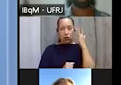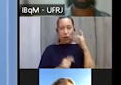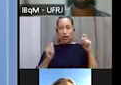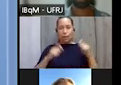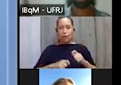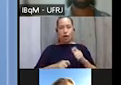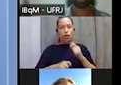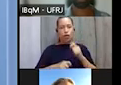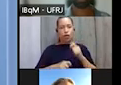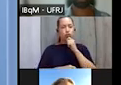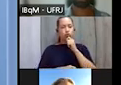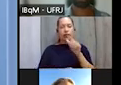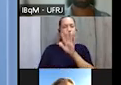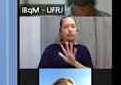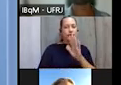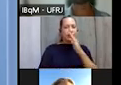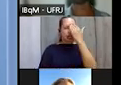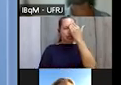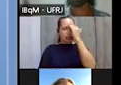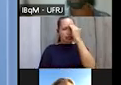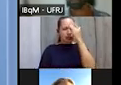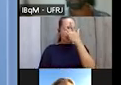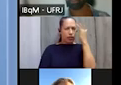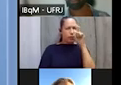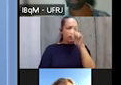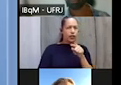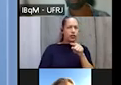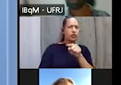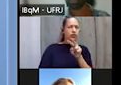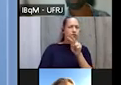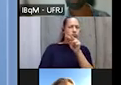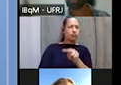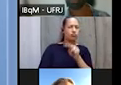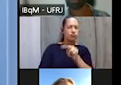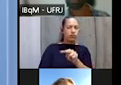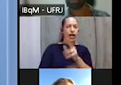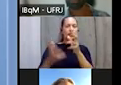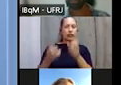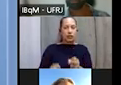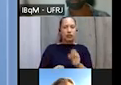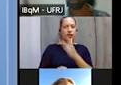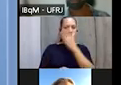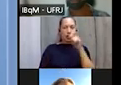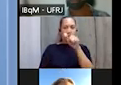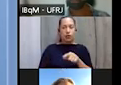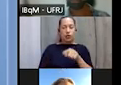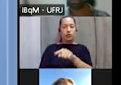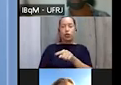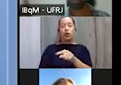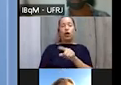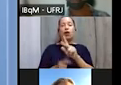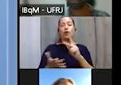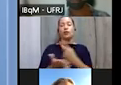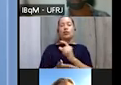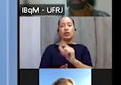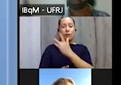você entender o outro, de você reconhecer o outro, faz com que a sociedade perca a sua